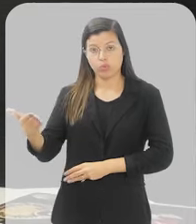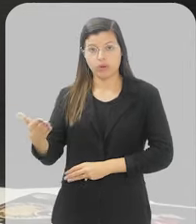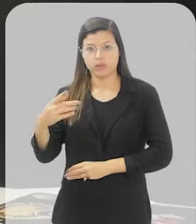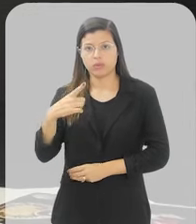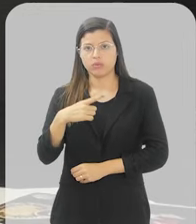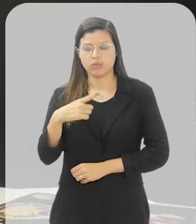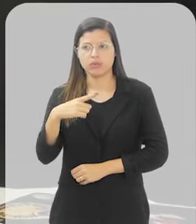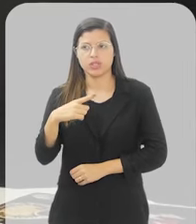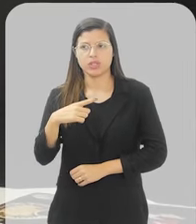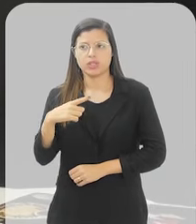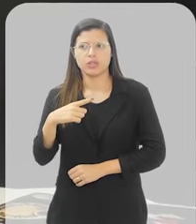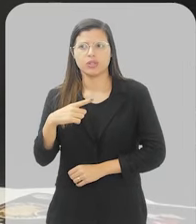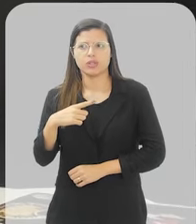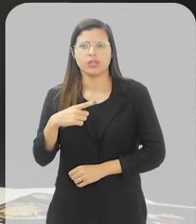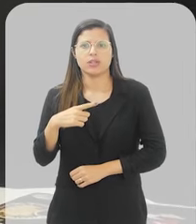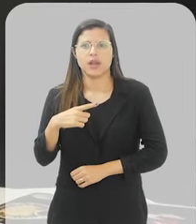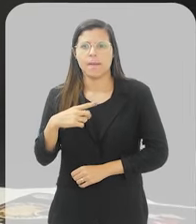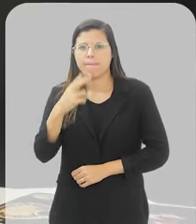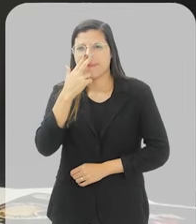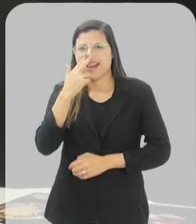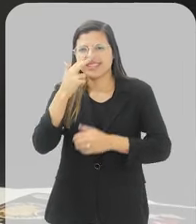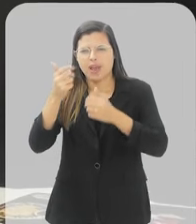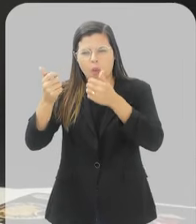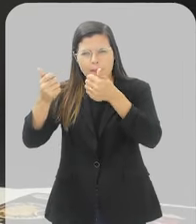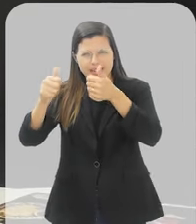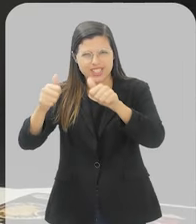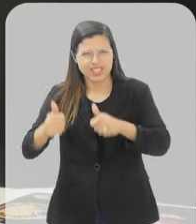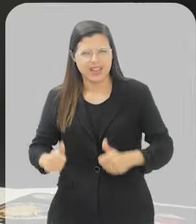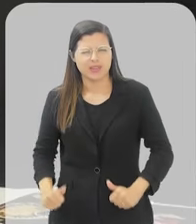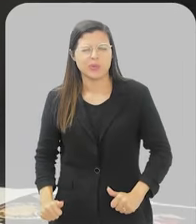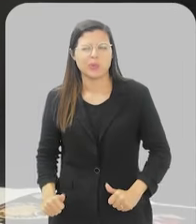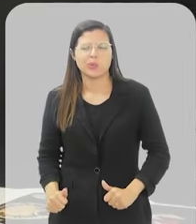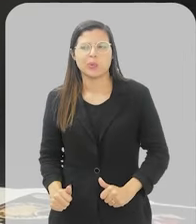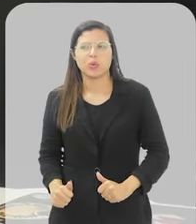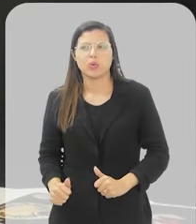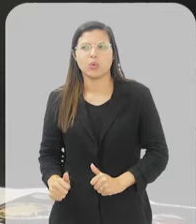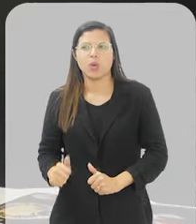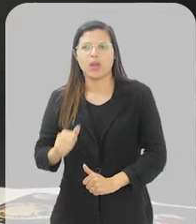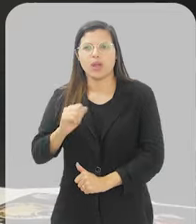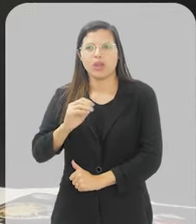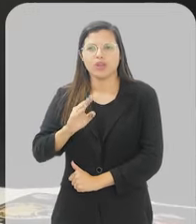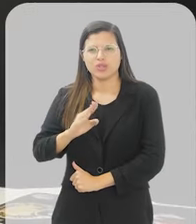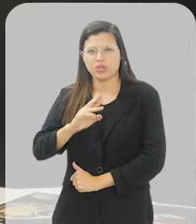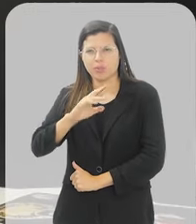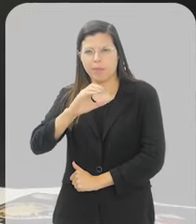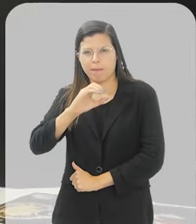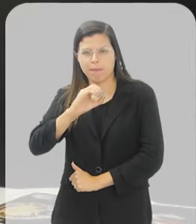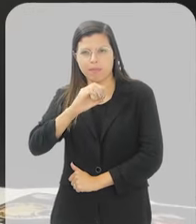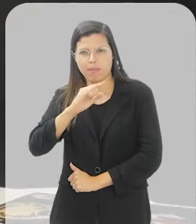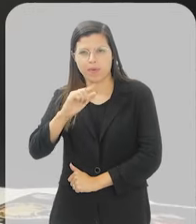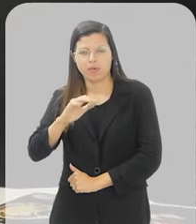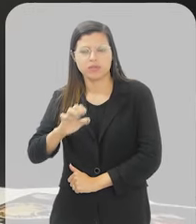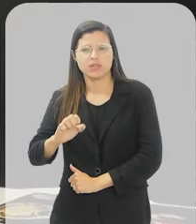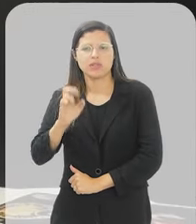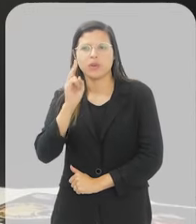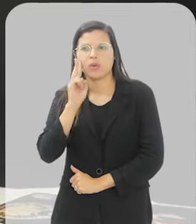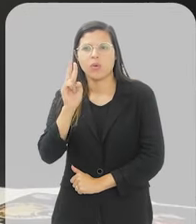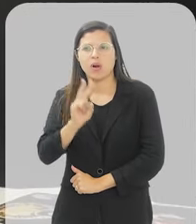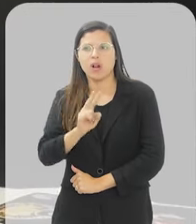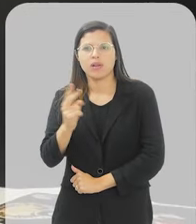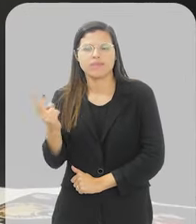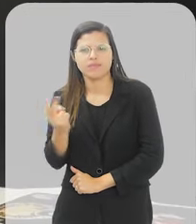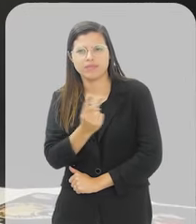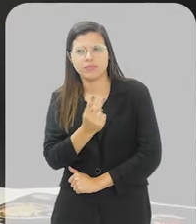tinha uma espécie de uma estatuazinha, uma Sim. estátua, né? Toda de bronze, em pé, assim. Sim. E eu estou olhando as